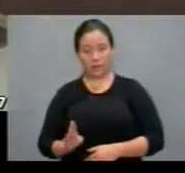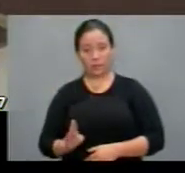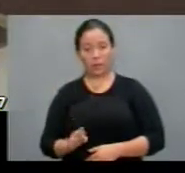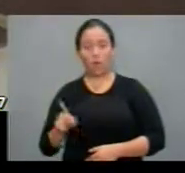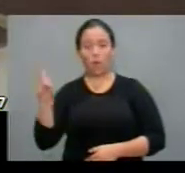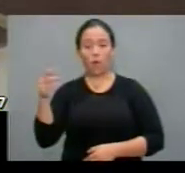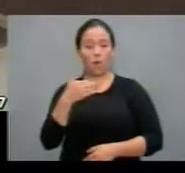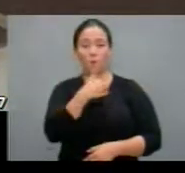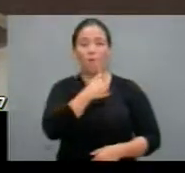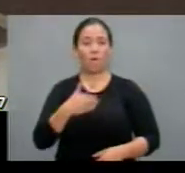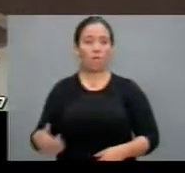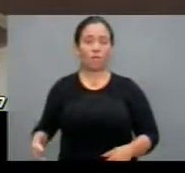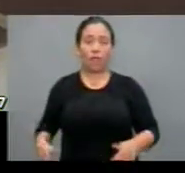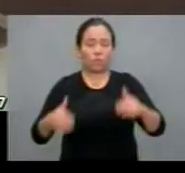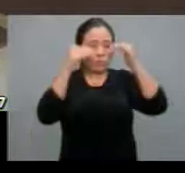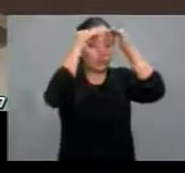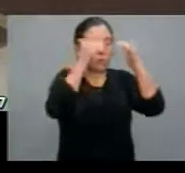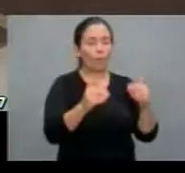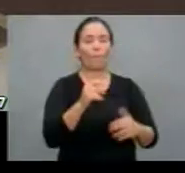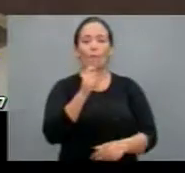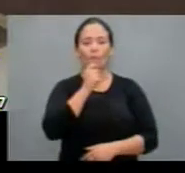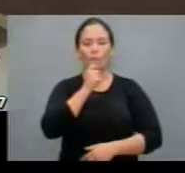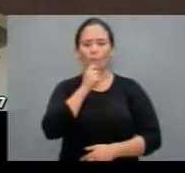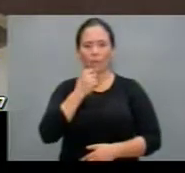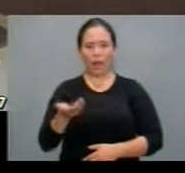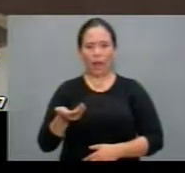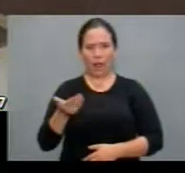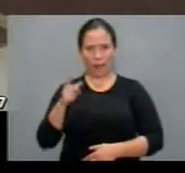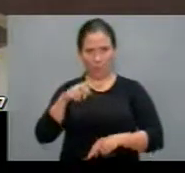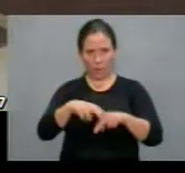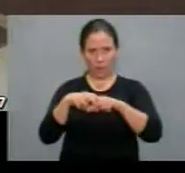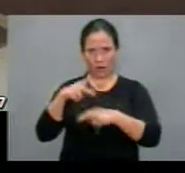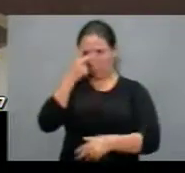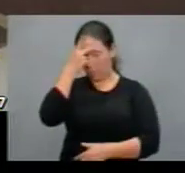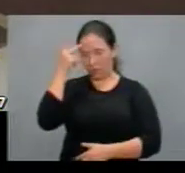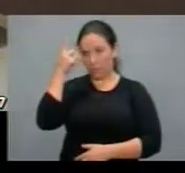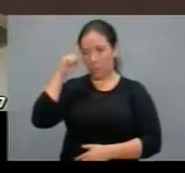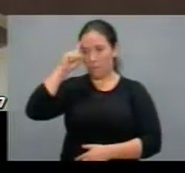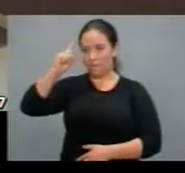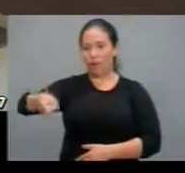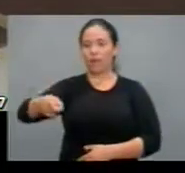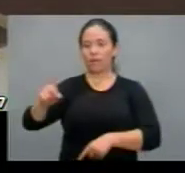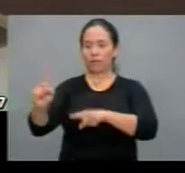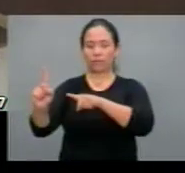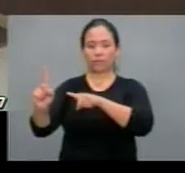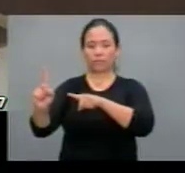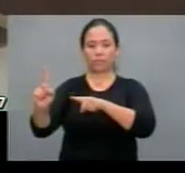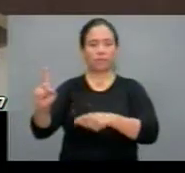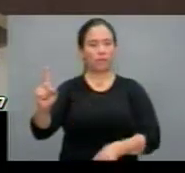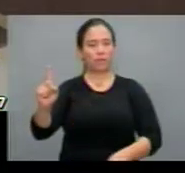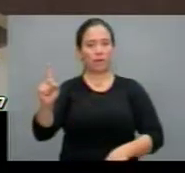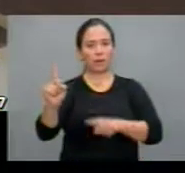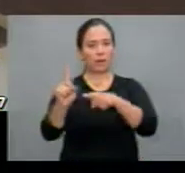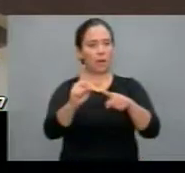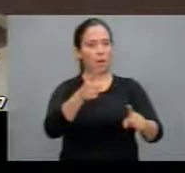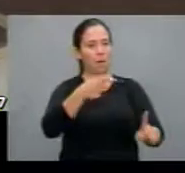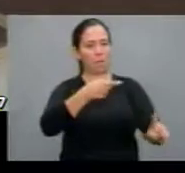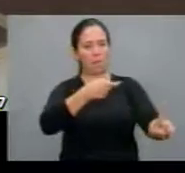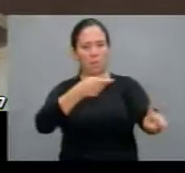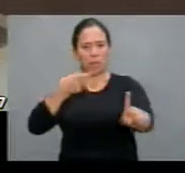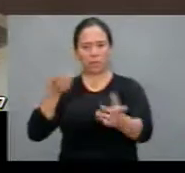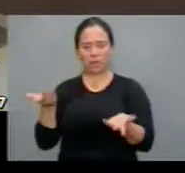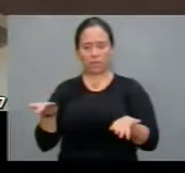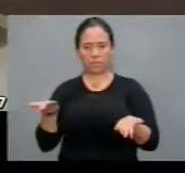As pessoas querem resolver problema armando jagunço e colocando e tratando os camponeses como se